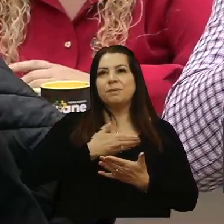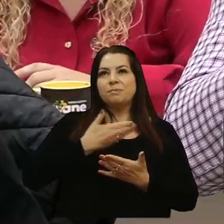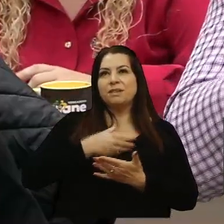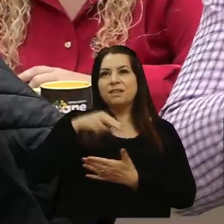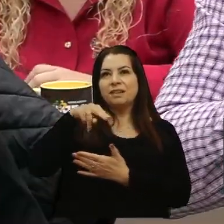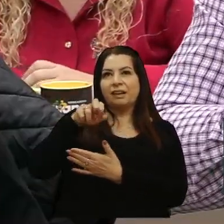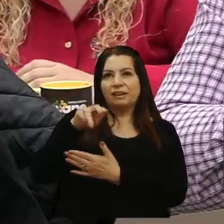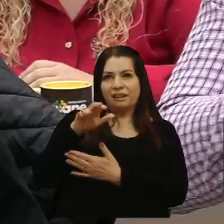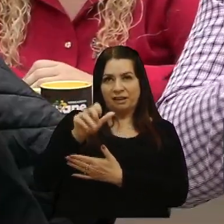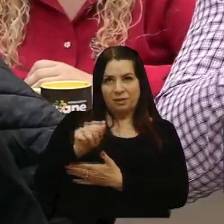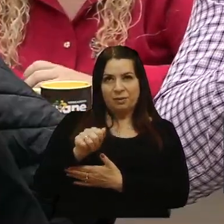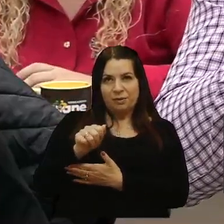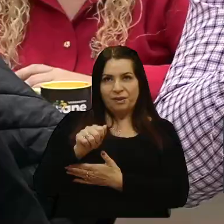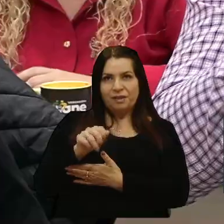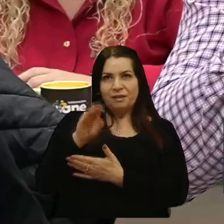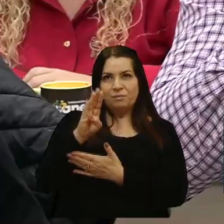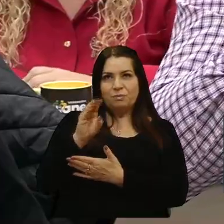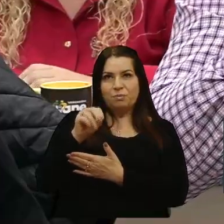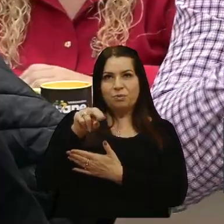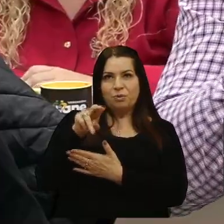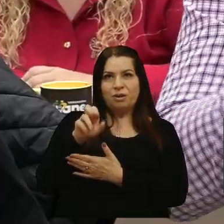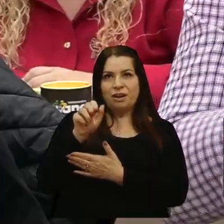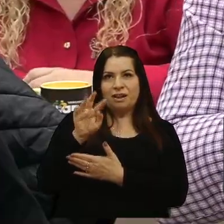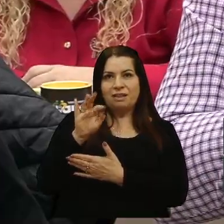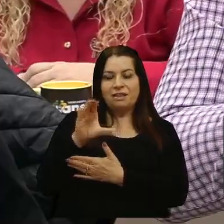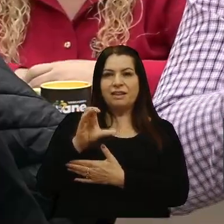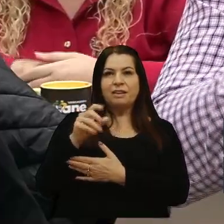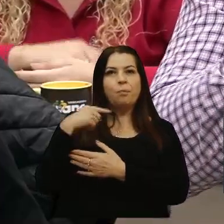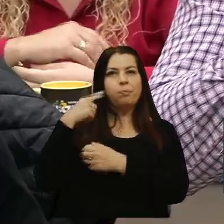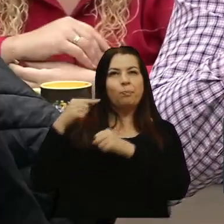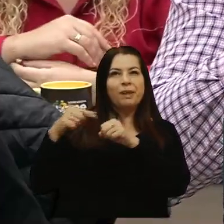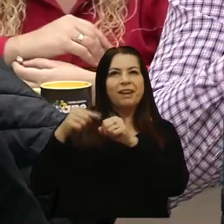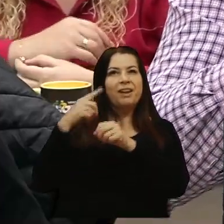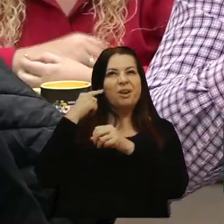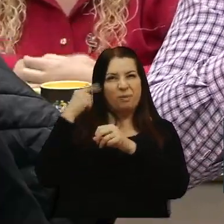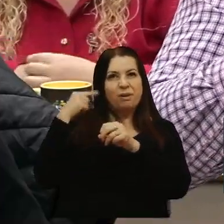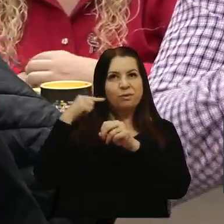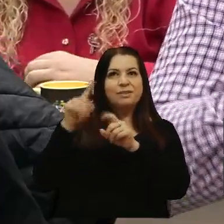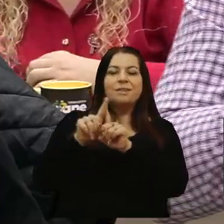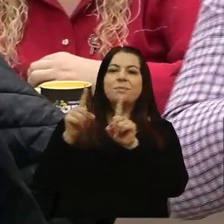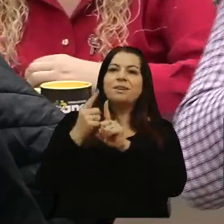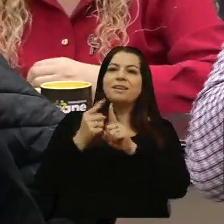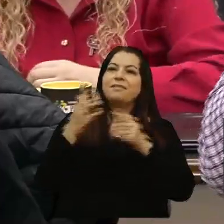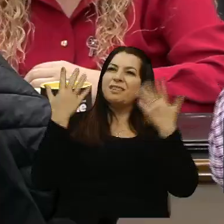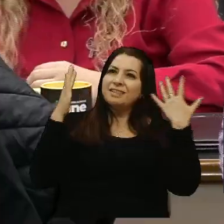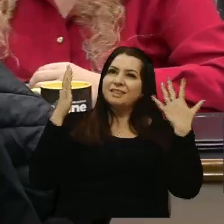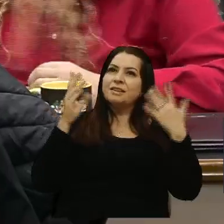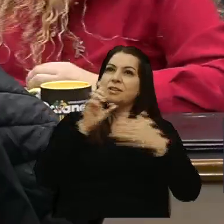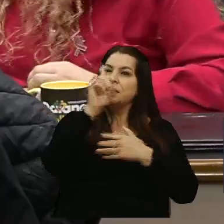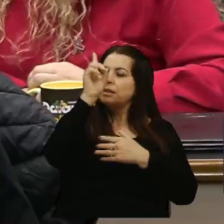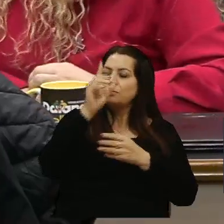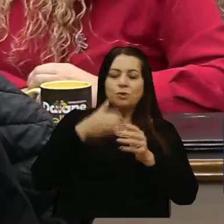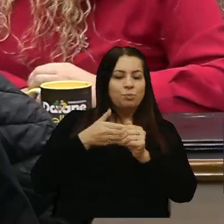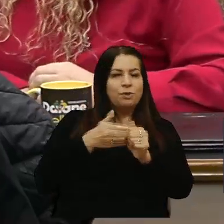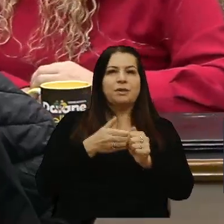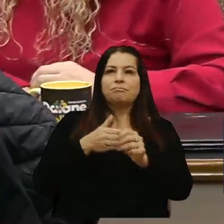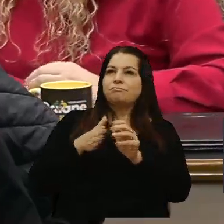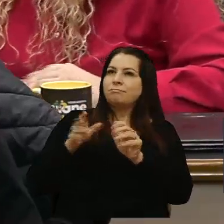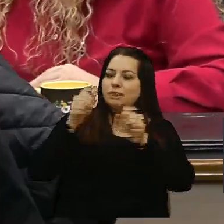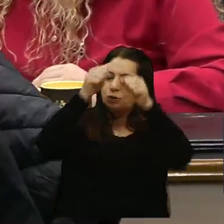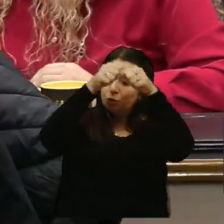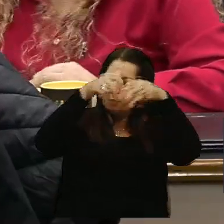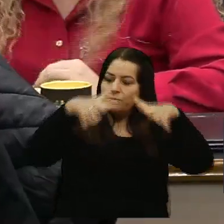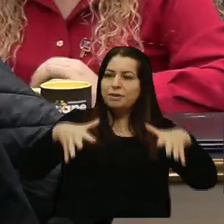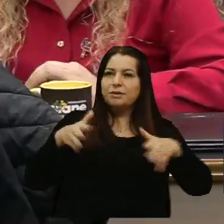Bonato Deinani, da Bonatec Pneus, que está de aniversário hoje. Felicidades, Neura, que Deus sempre te acompanhe, te guie, te